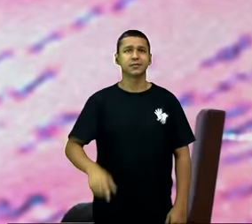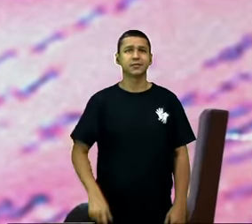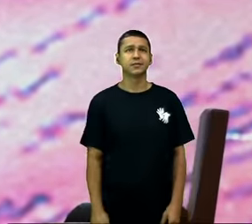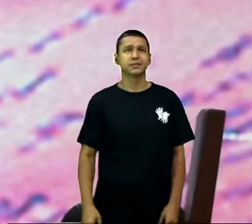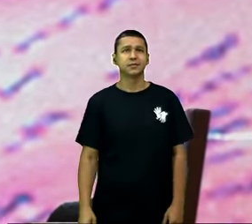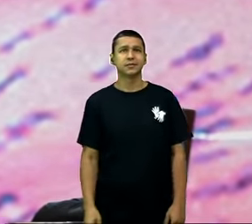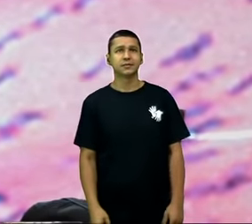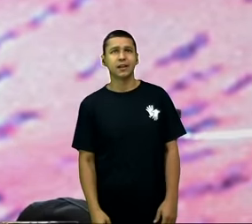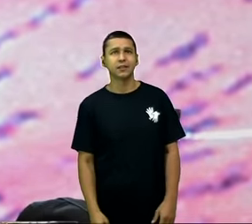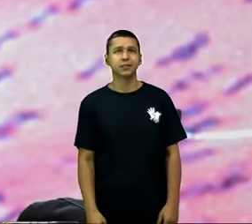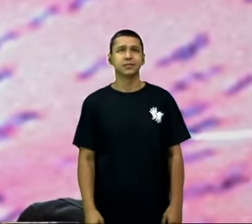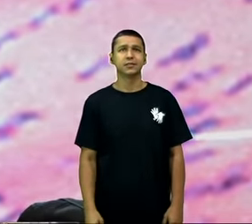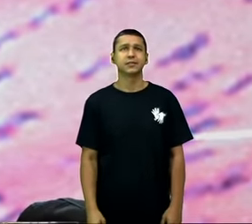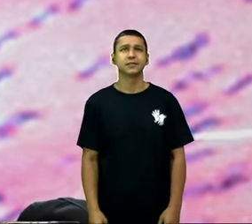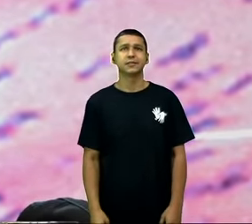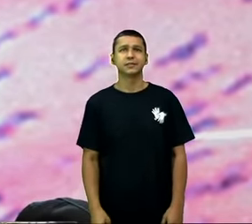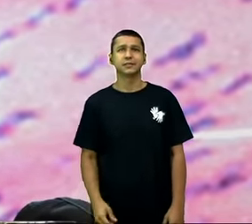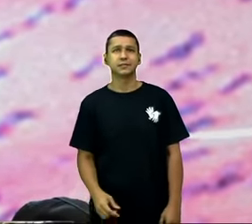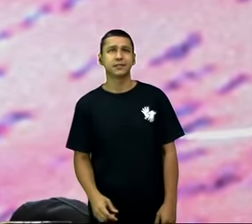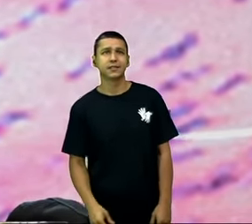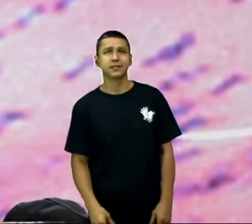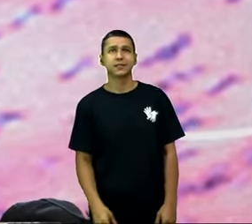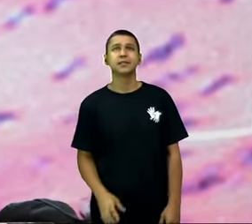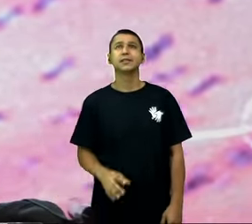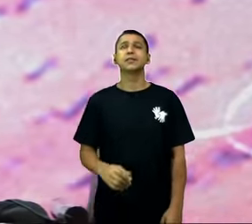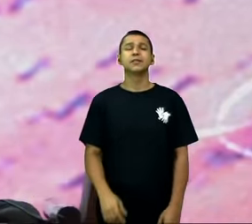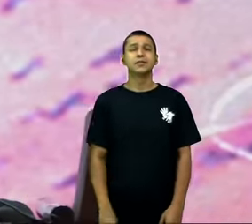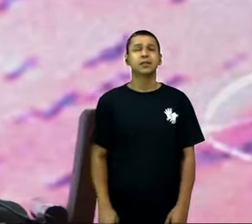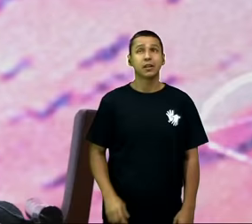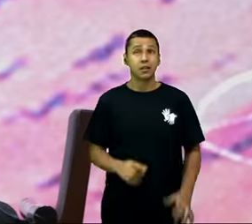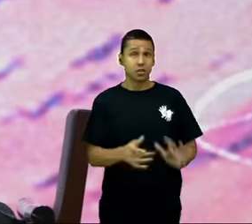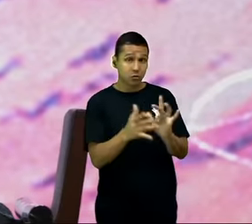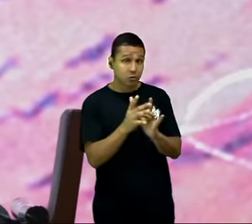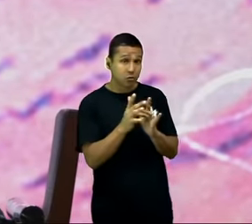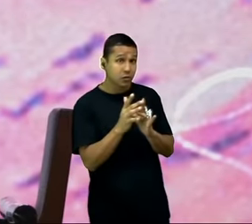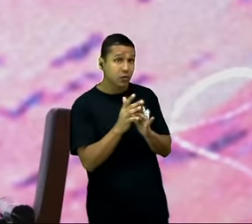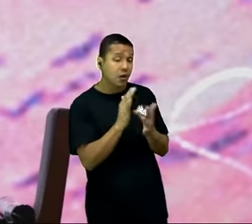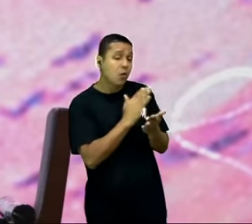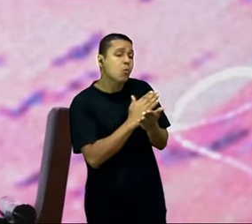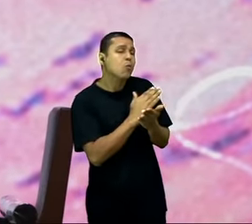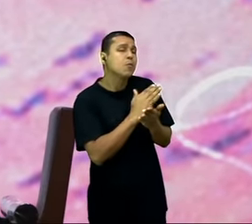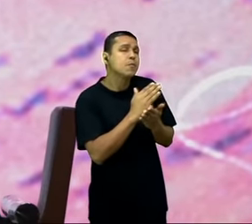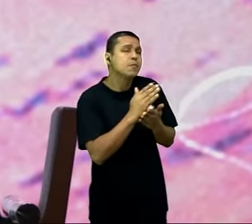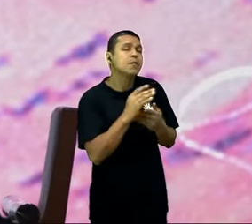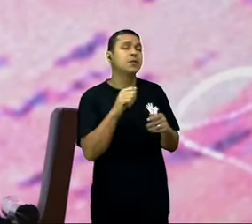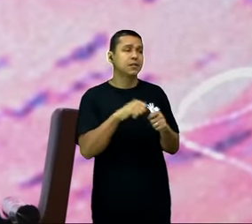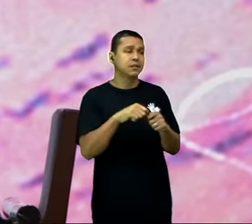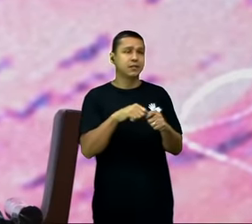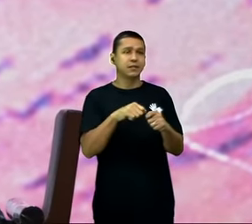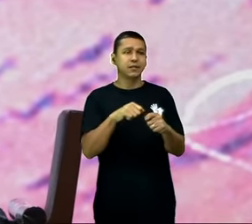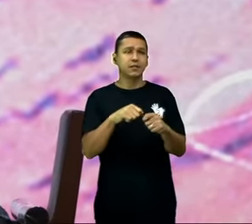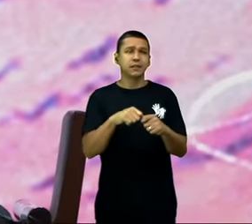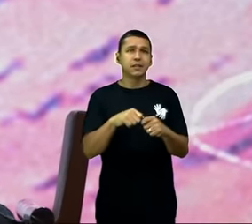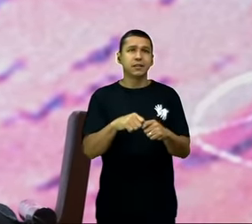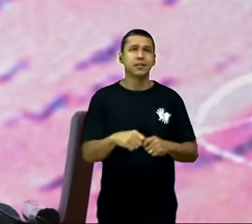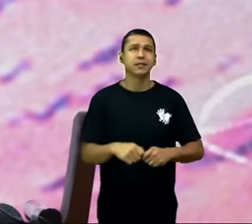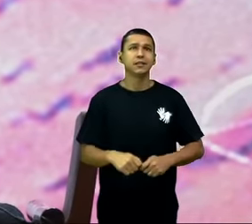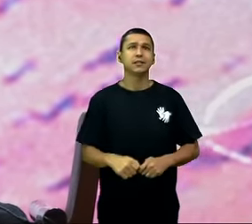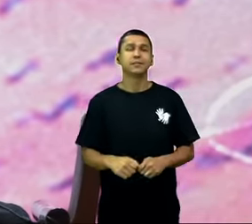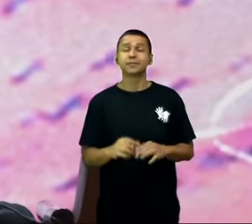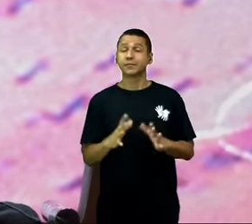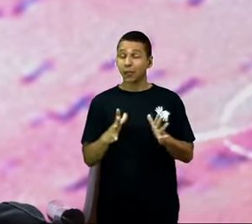E é louco porque isso Deus faz no início. Agora, por que Deus faz isso no início? E